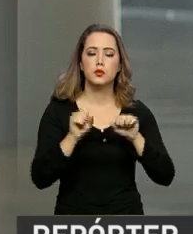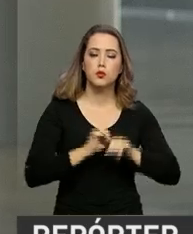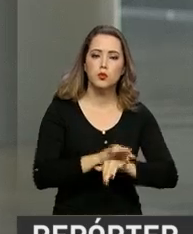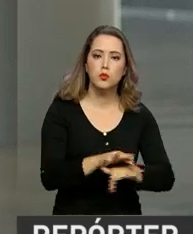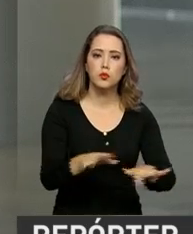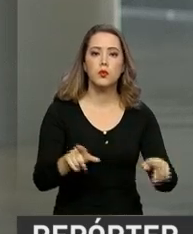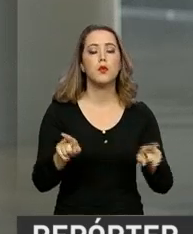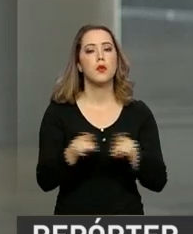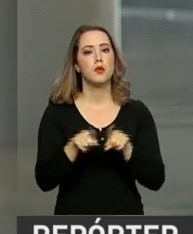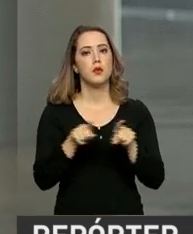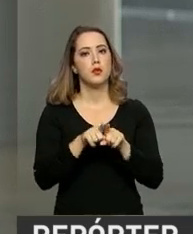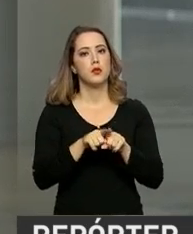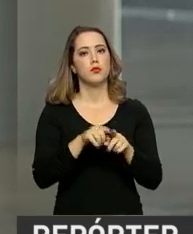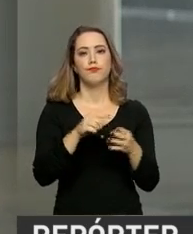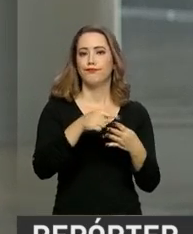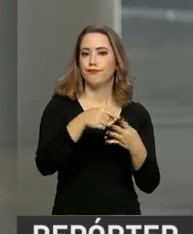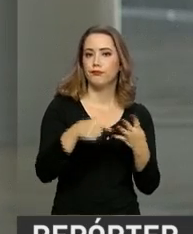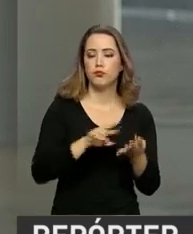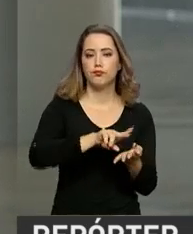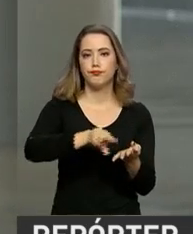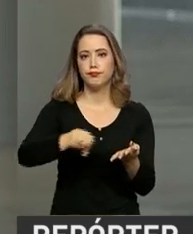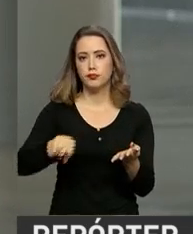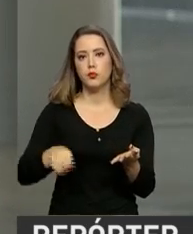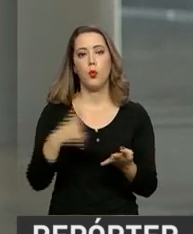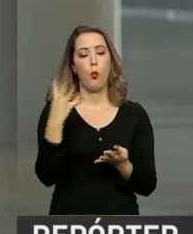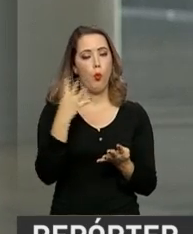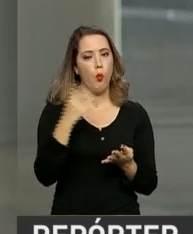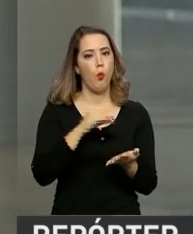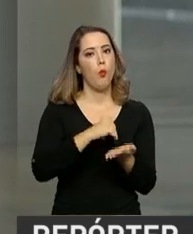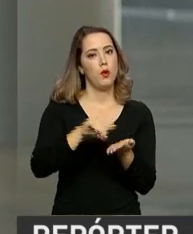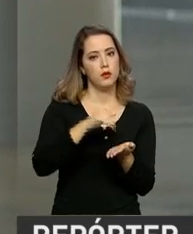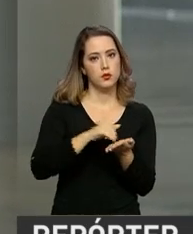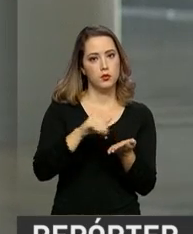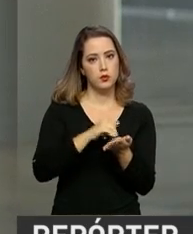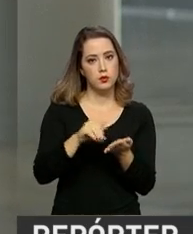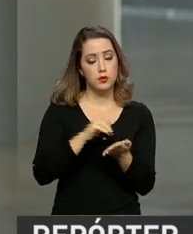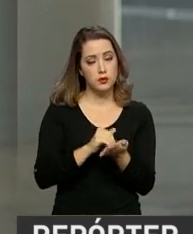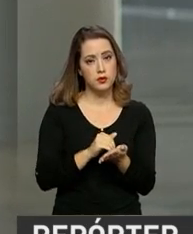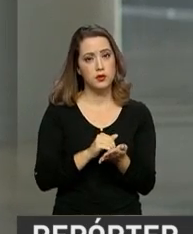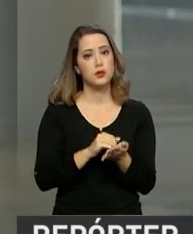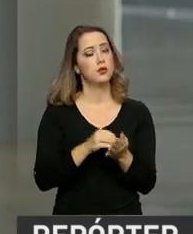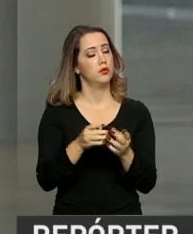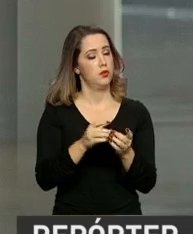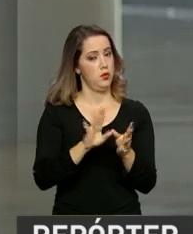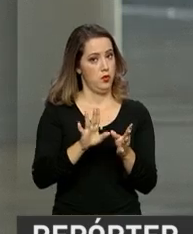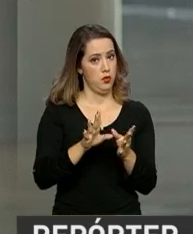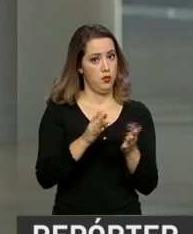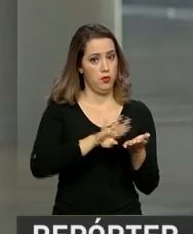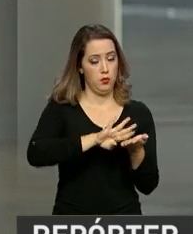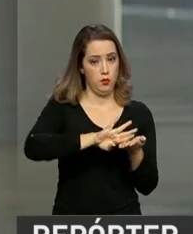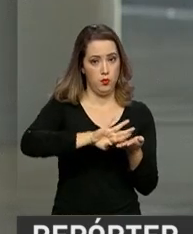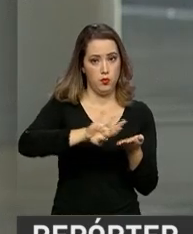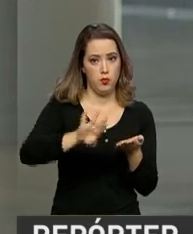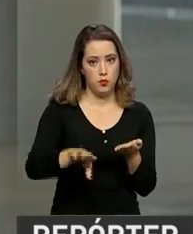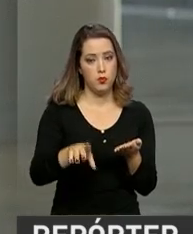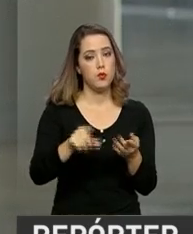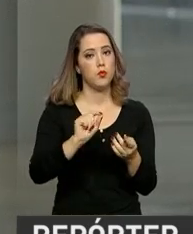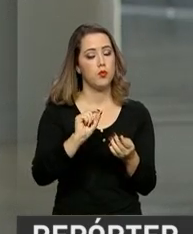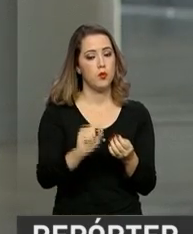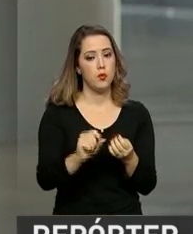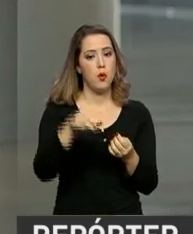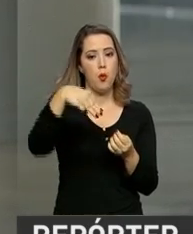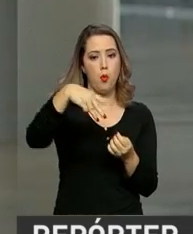secretaria extraordinária de regularização fundiária na Amazônia Legal deixam de estar ligadas ao Ministério do